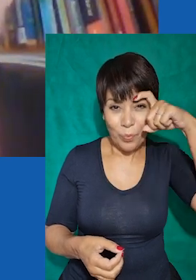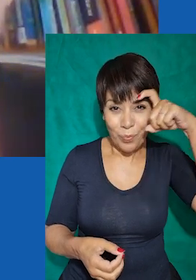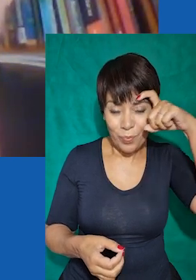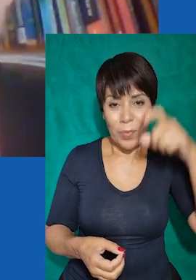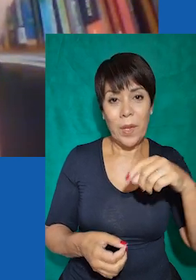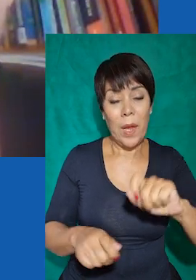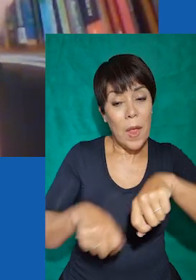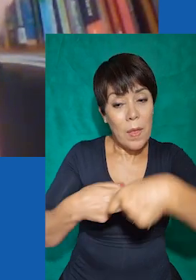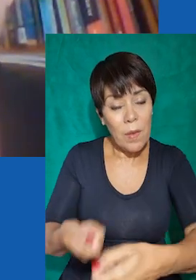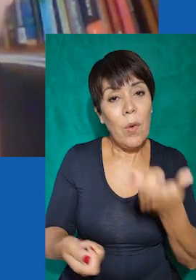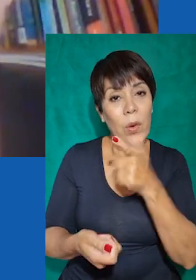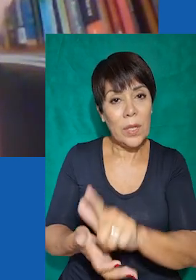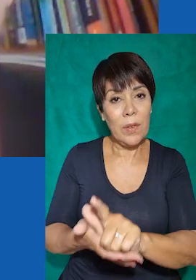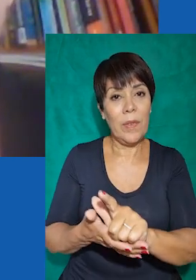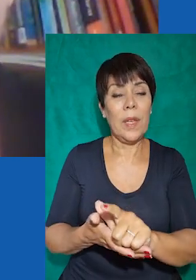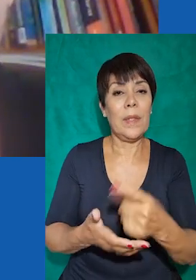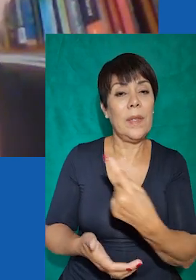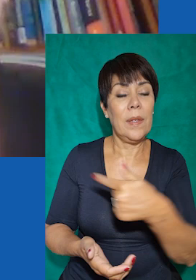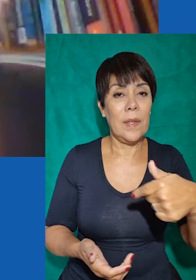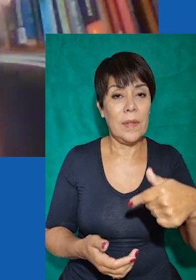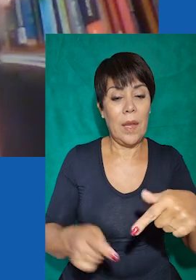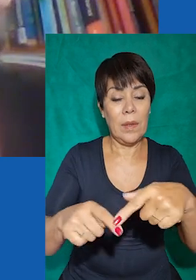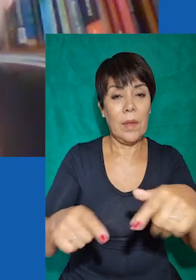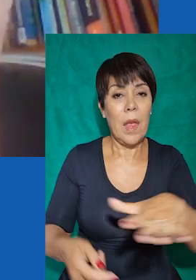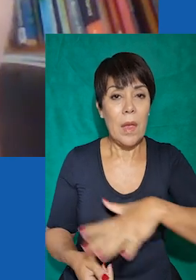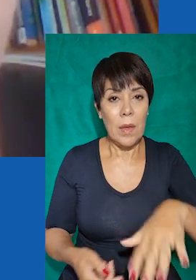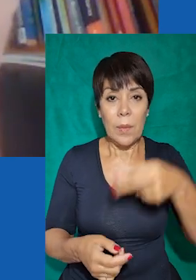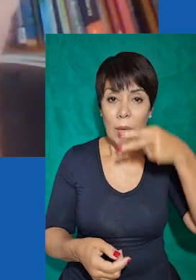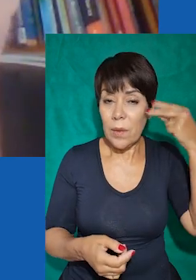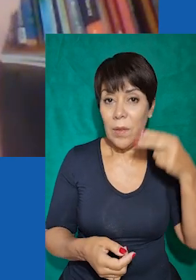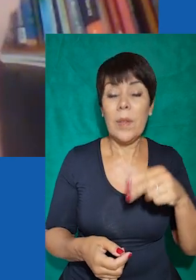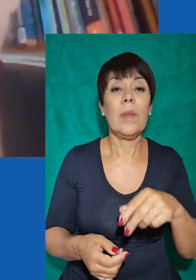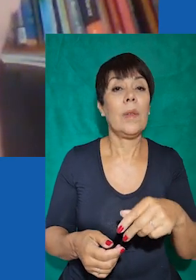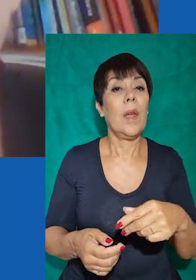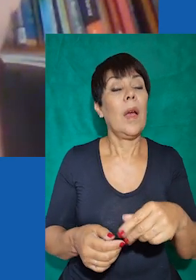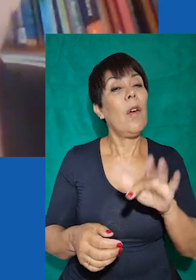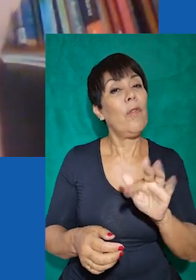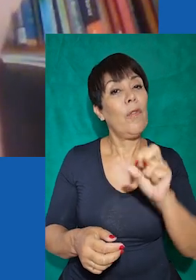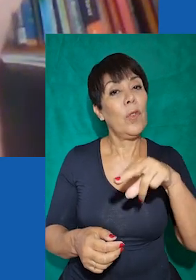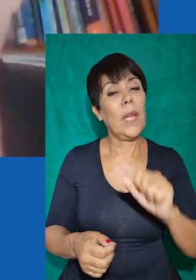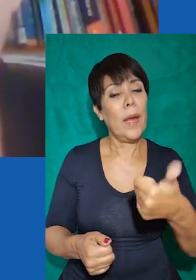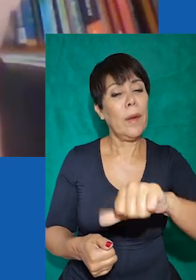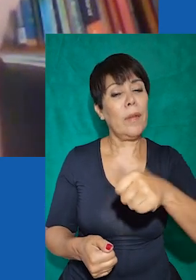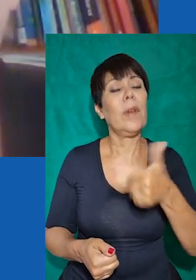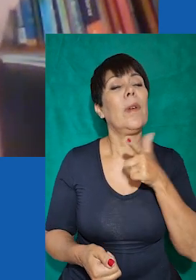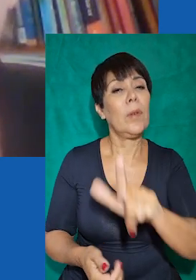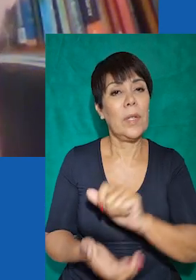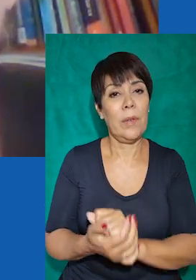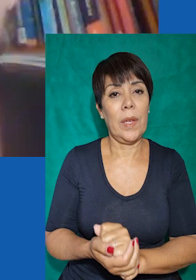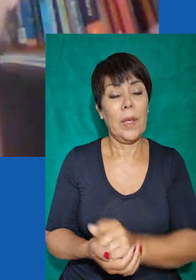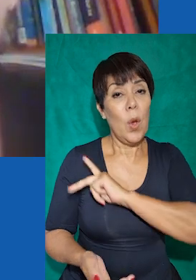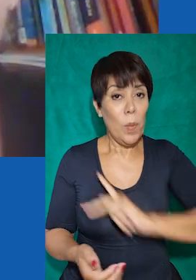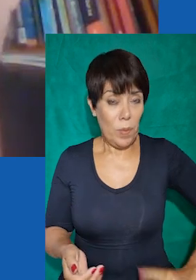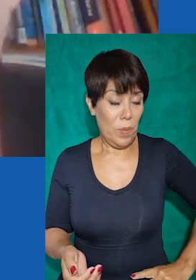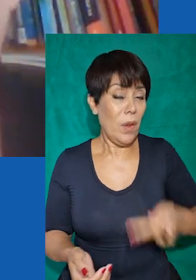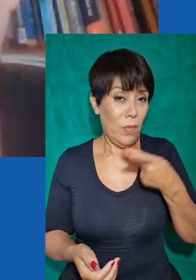indígenas declaradas para a FUNAI reavaliar. Quer dizer, o que o presidente tinha anunciado, que ia